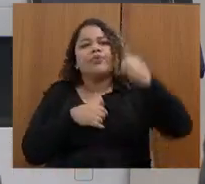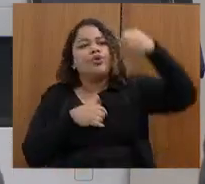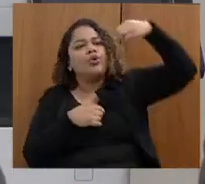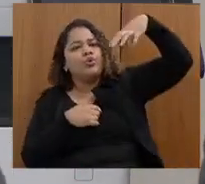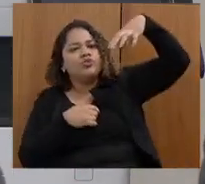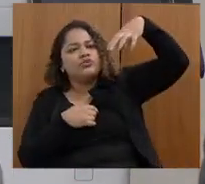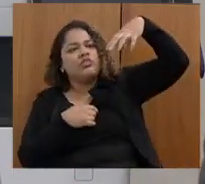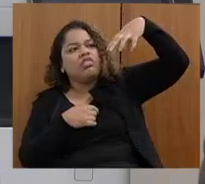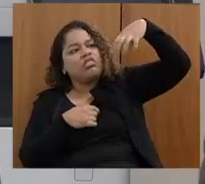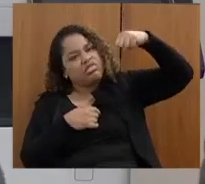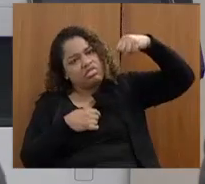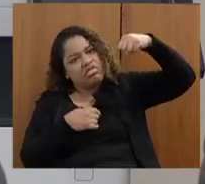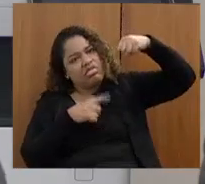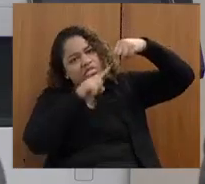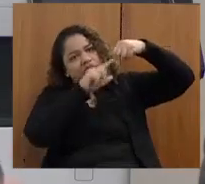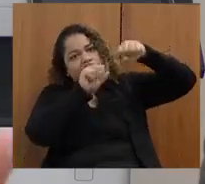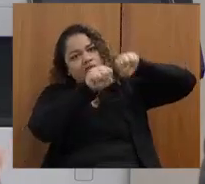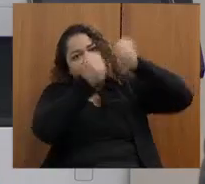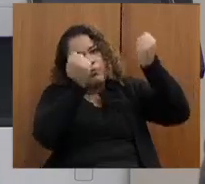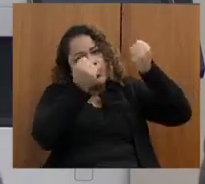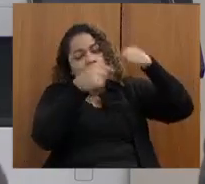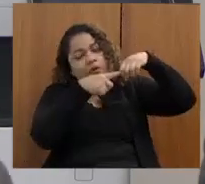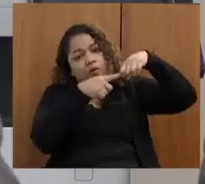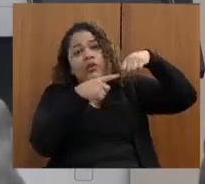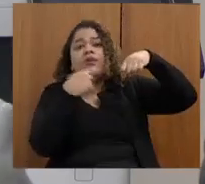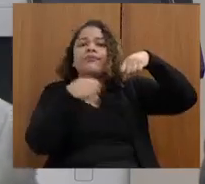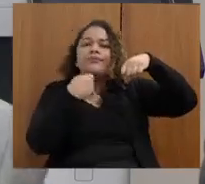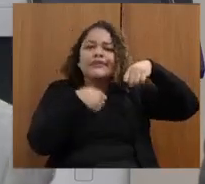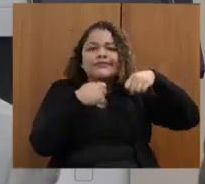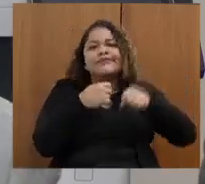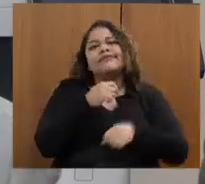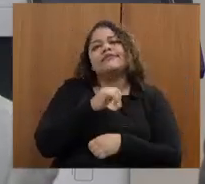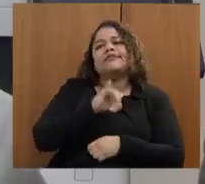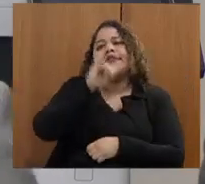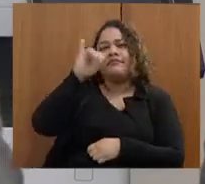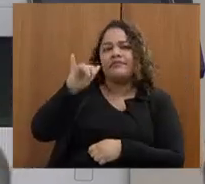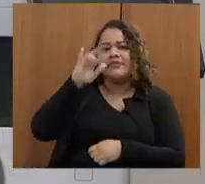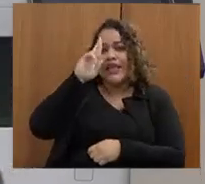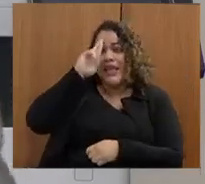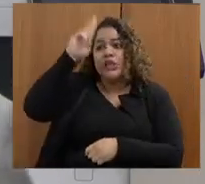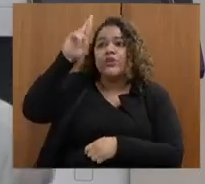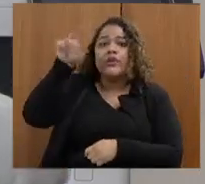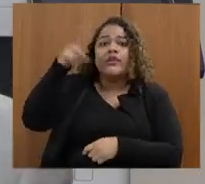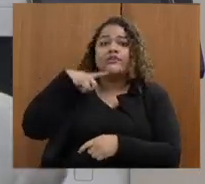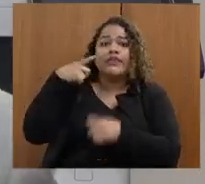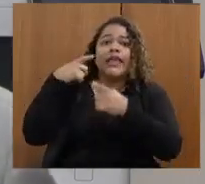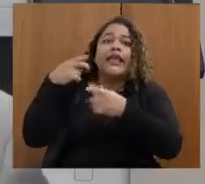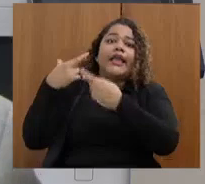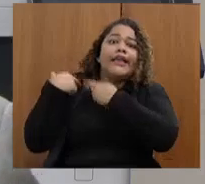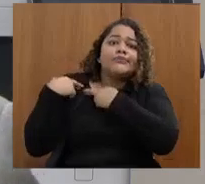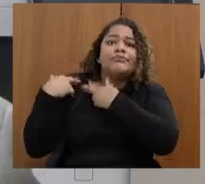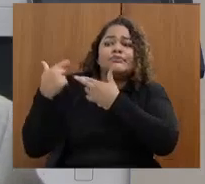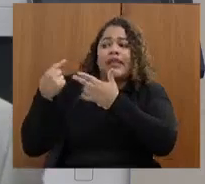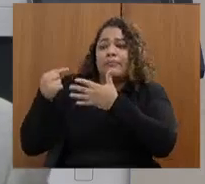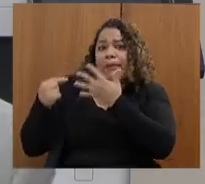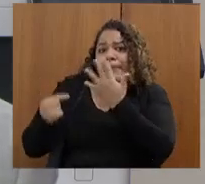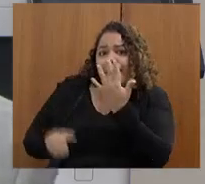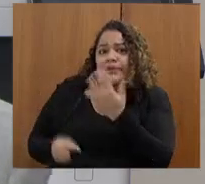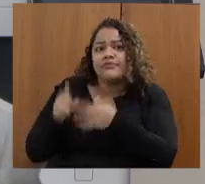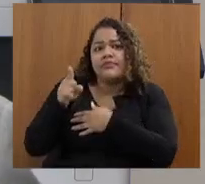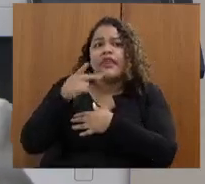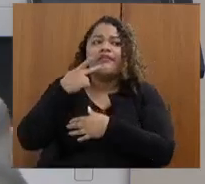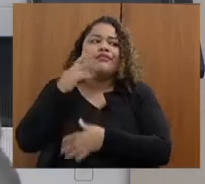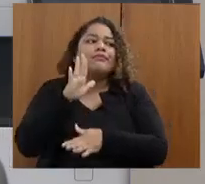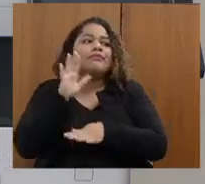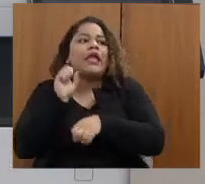trazer para Reitoria que tem outras tantas atribuições e a equipe da reitor Às vezes tem que parar para falar não vamos